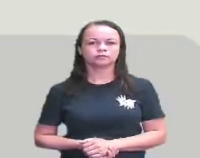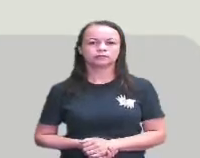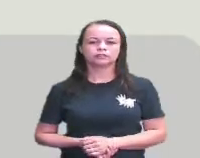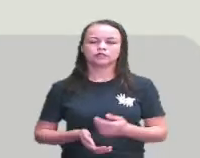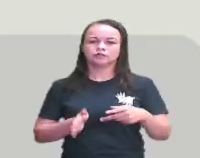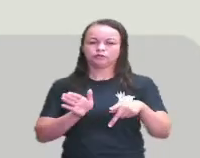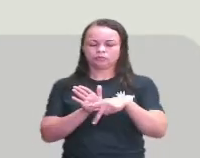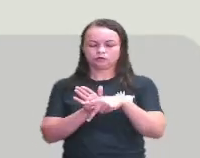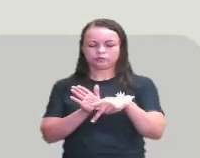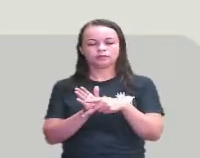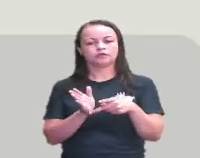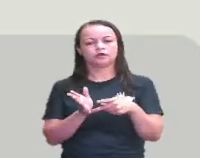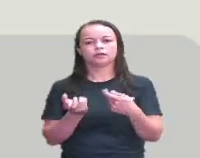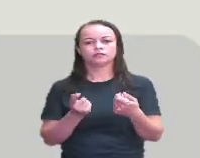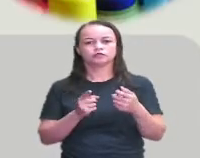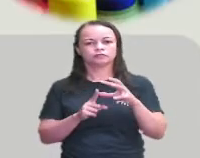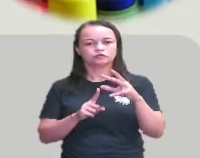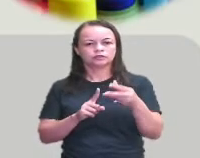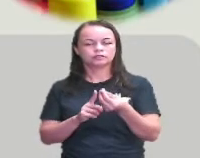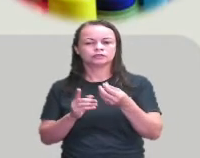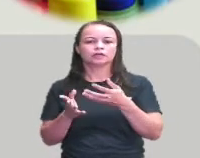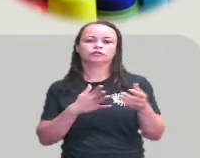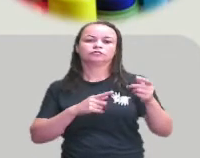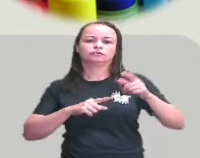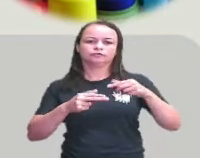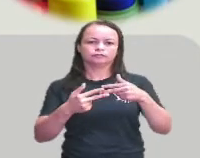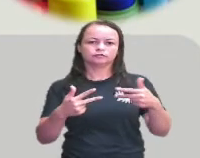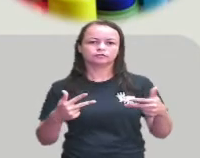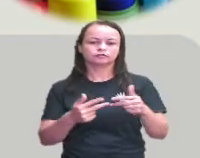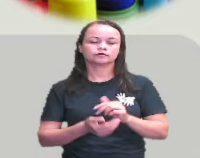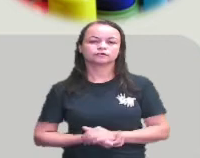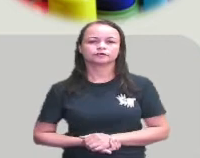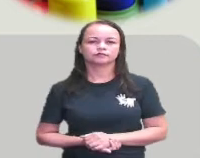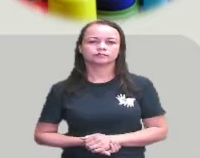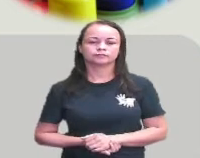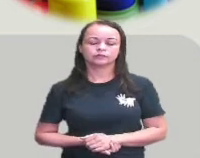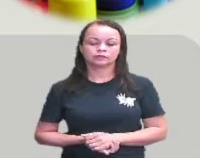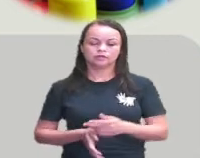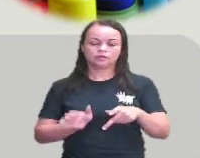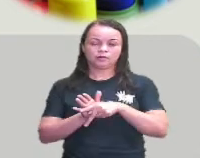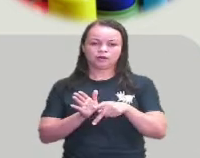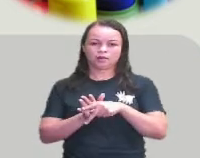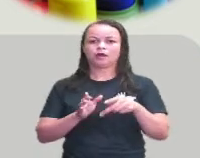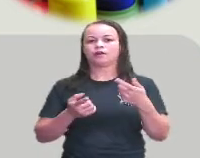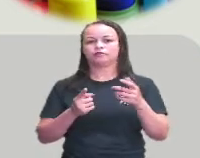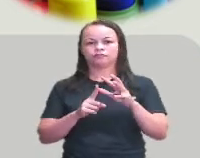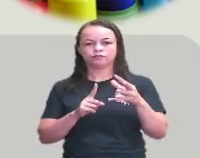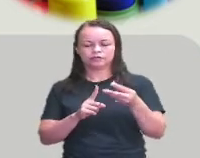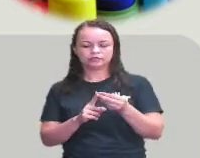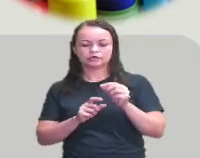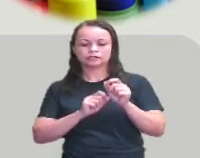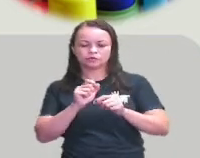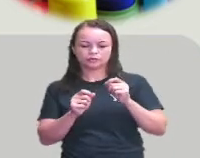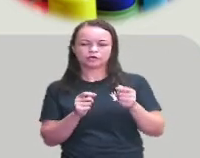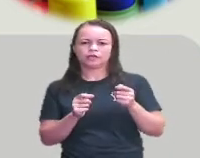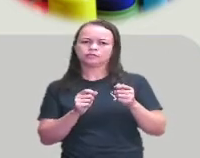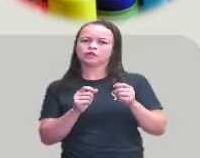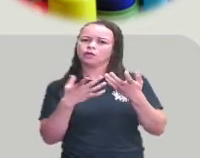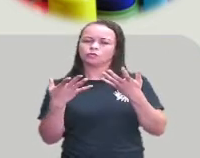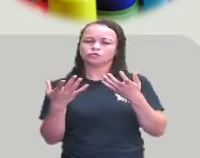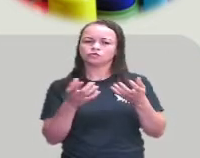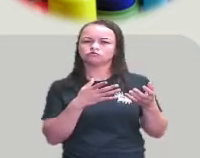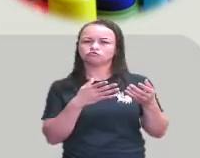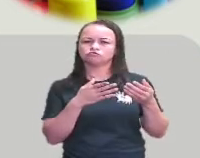Propriedade física dos materiais. As propriedades físicas são propriedades específicas